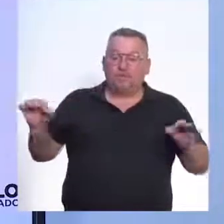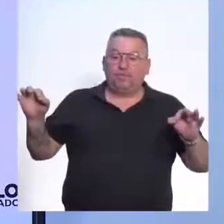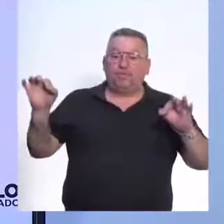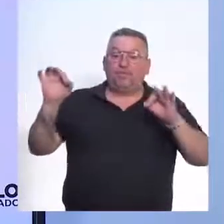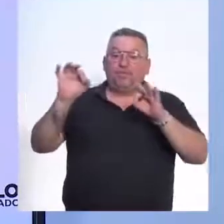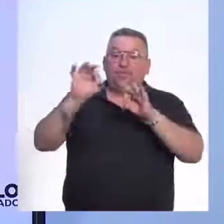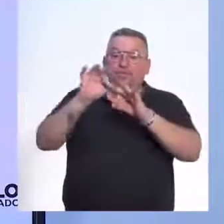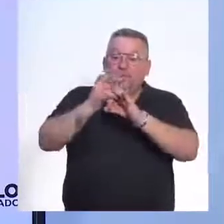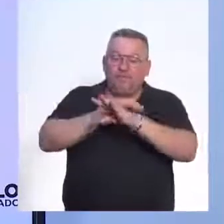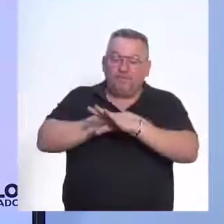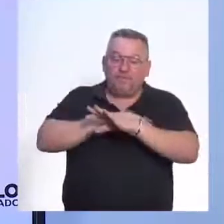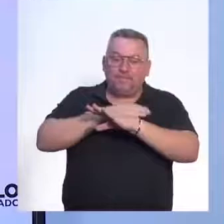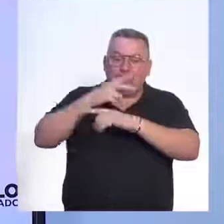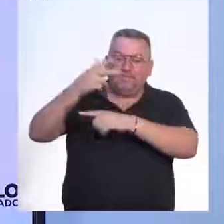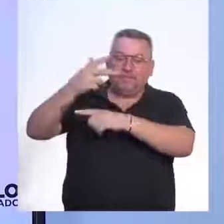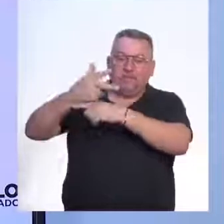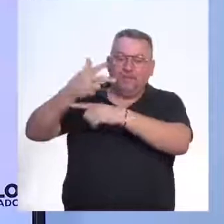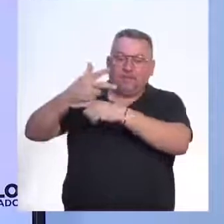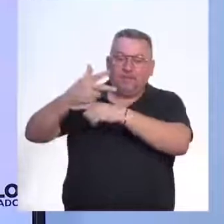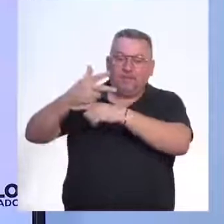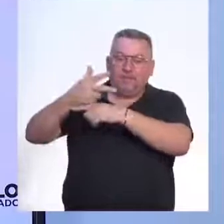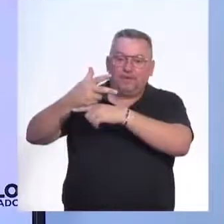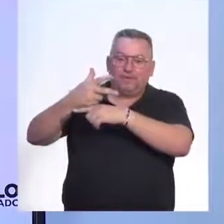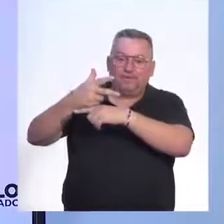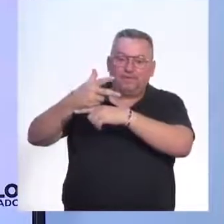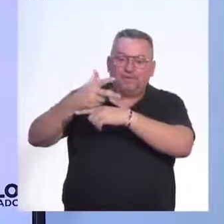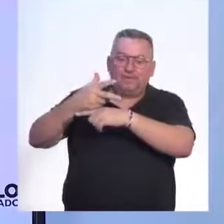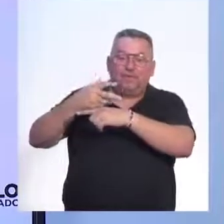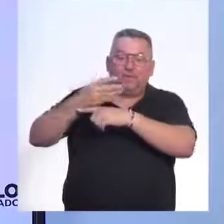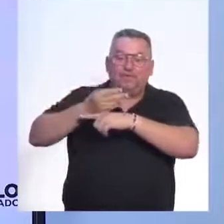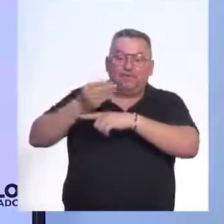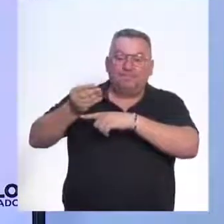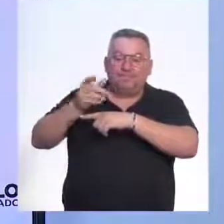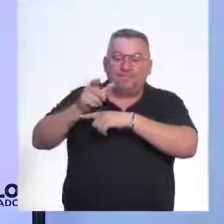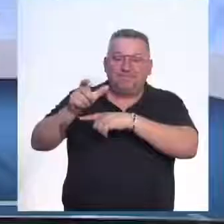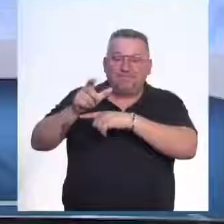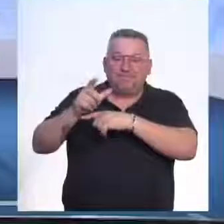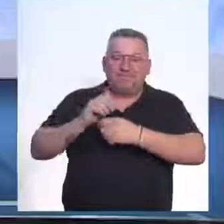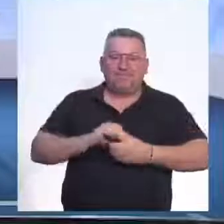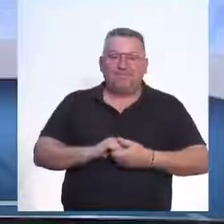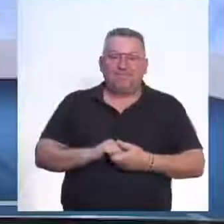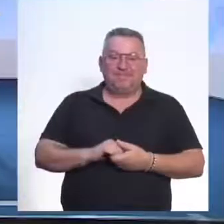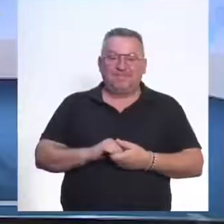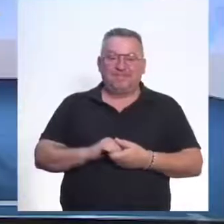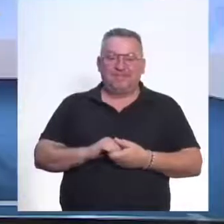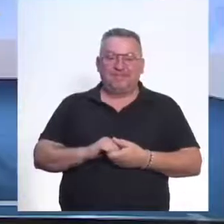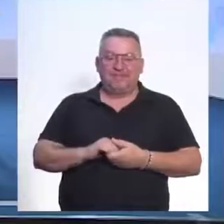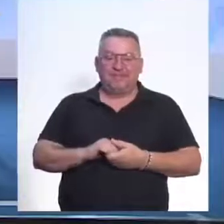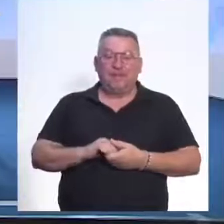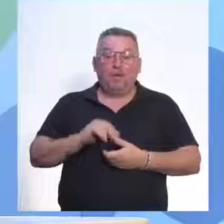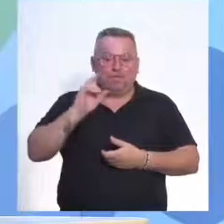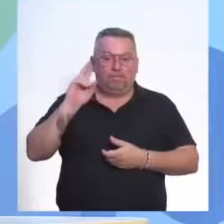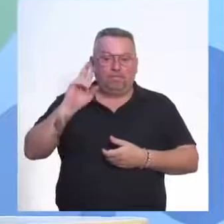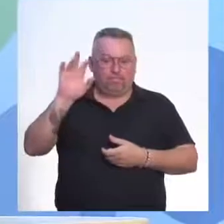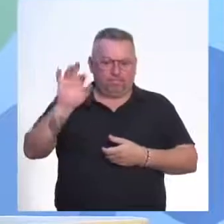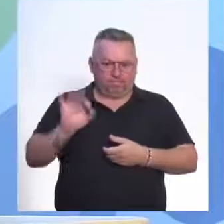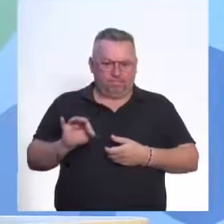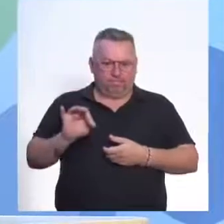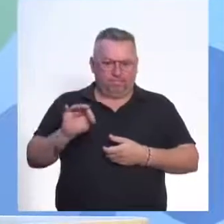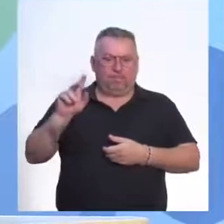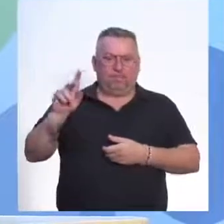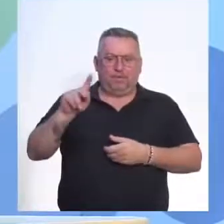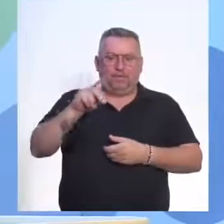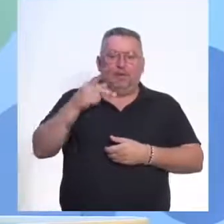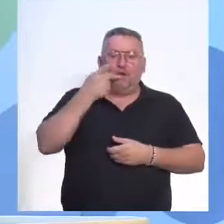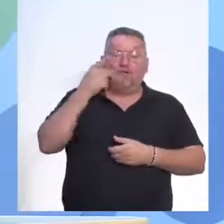terminar a sua participação, você vai dizer, passo a palavra. Aí volta para nós aqui. Deixa eu ver, então, se eu entendi direitinho. O professor